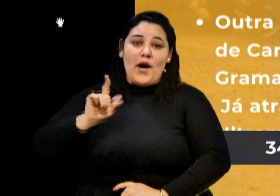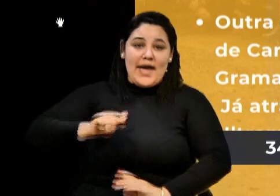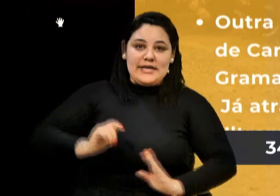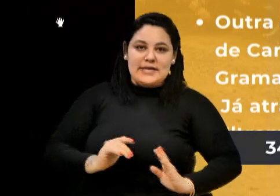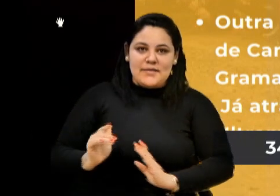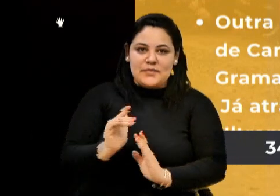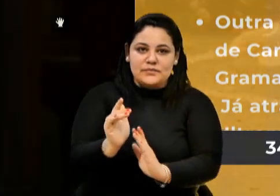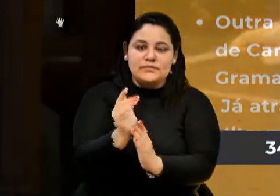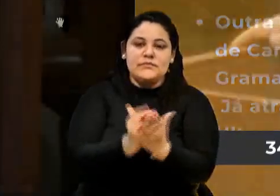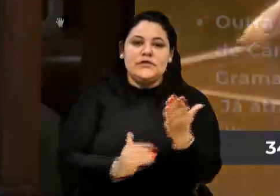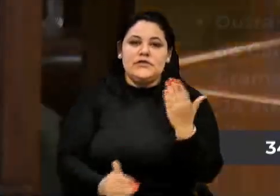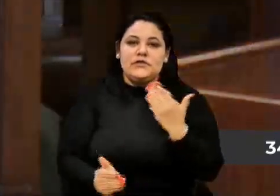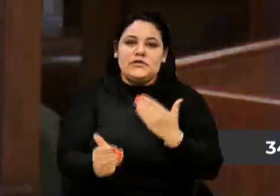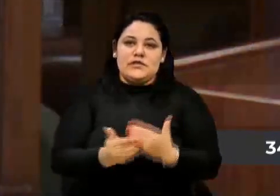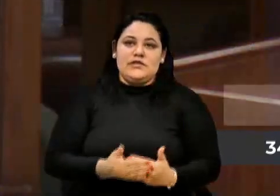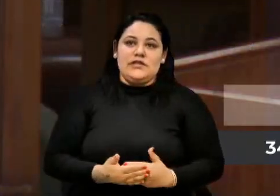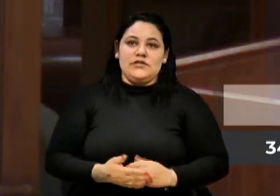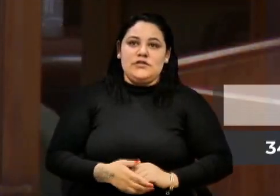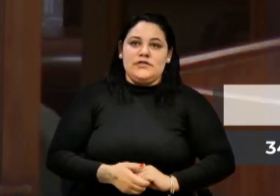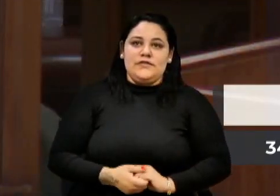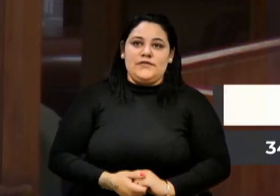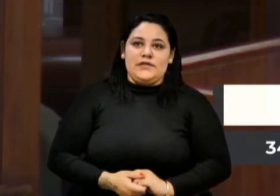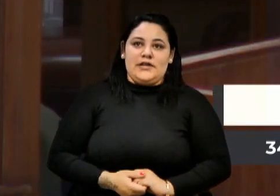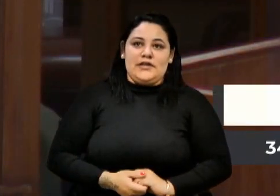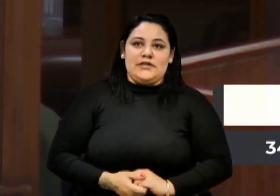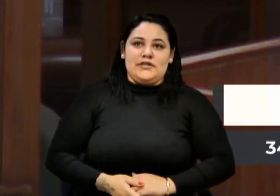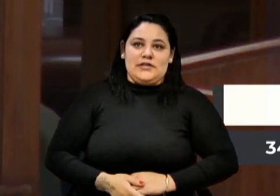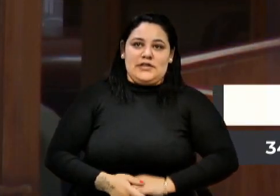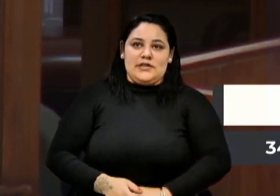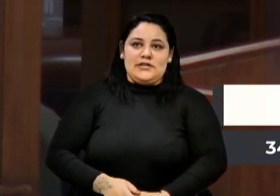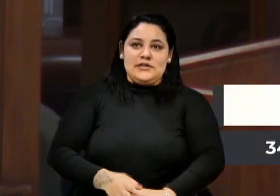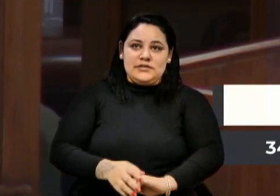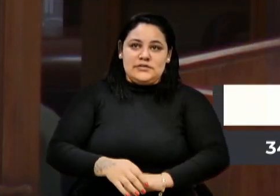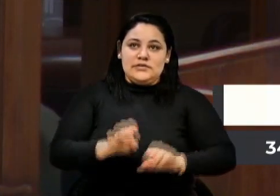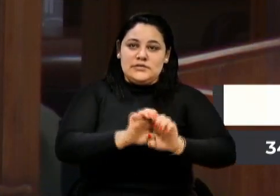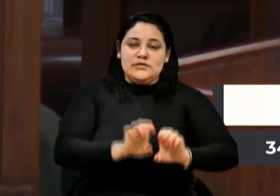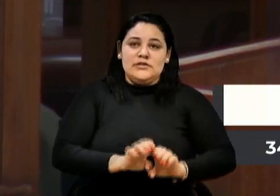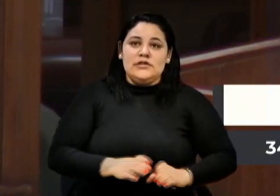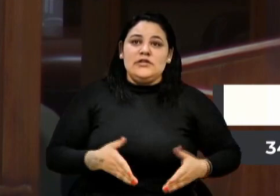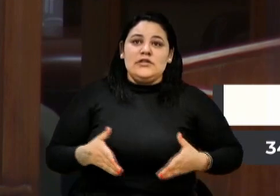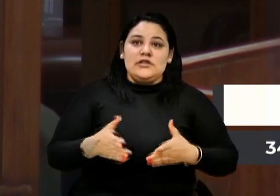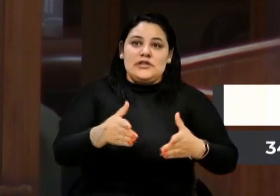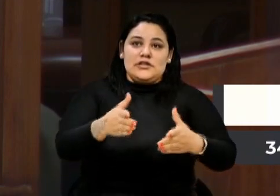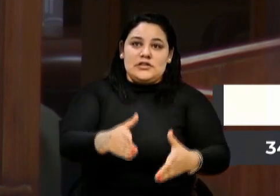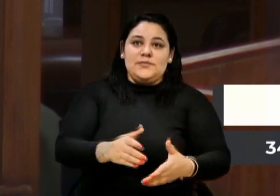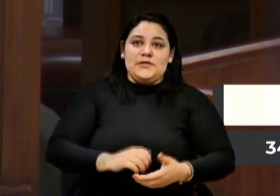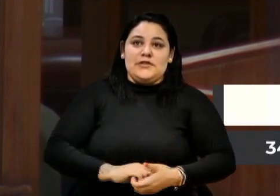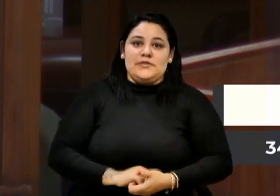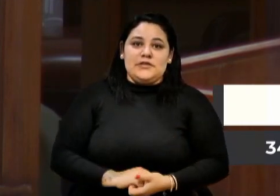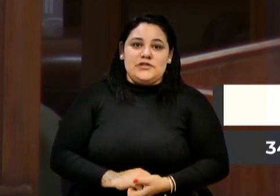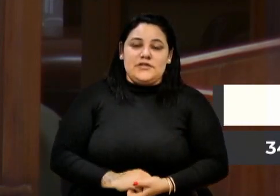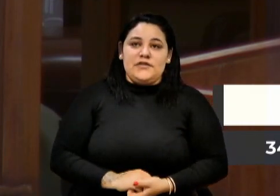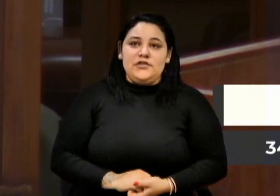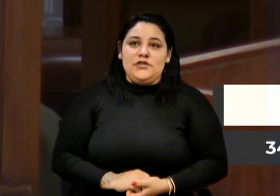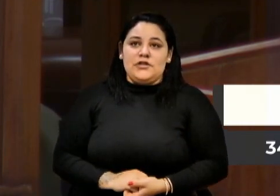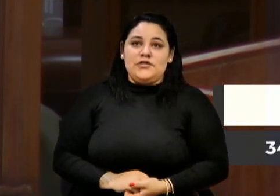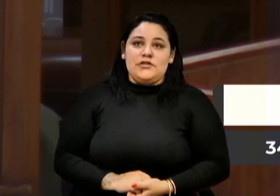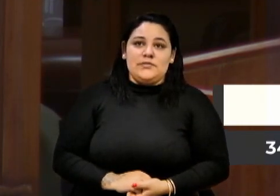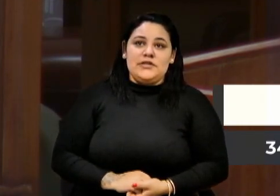todo, né, com uma estrutura durante o percurso já consolidada, com pousadas, com restaurantes,